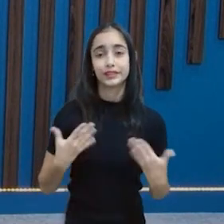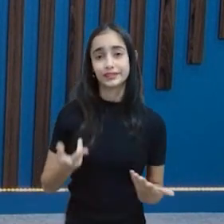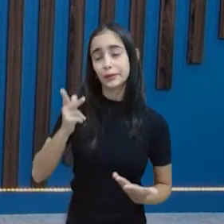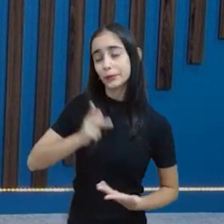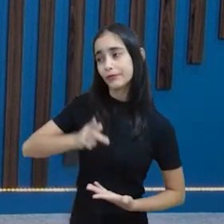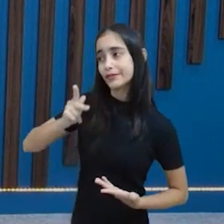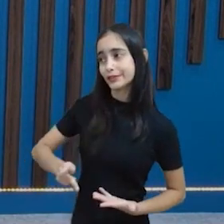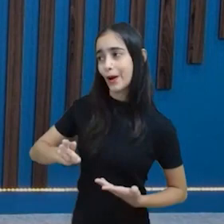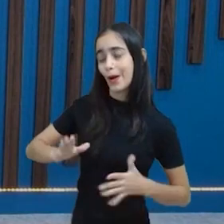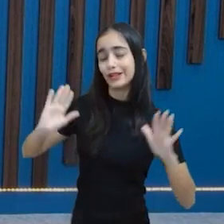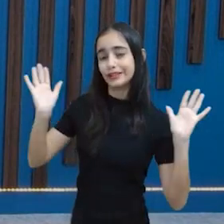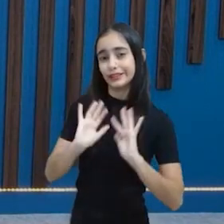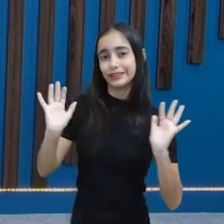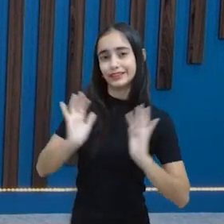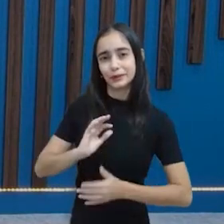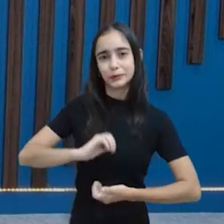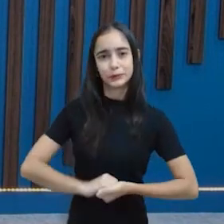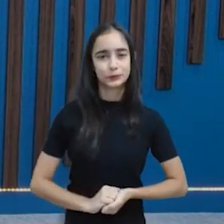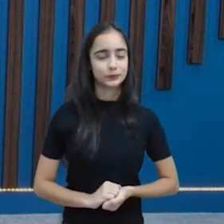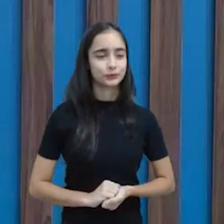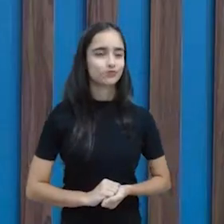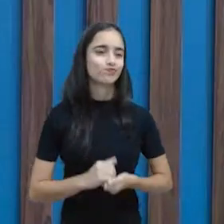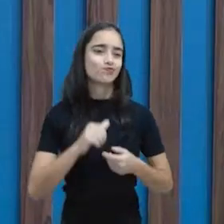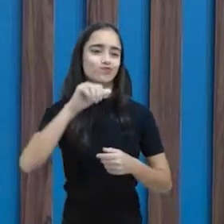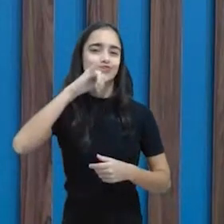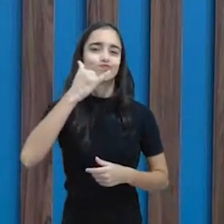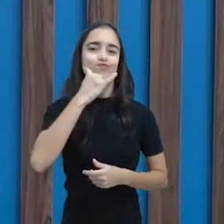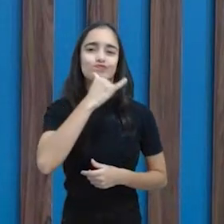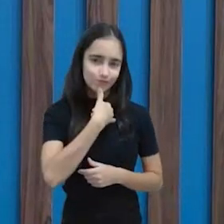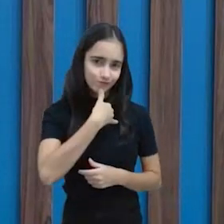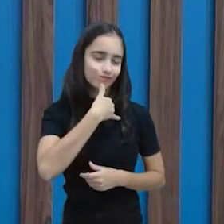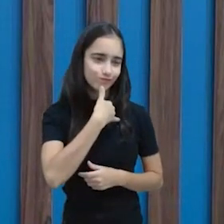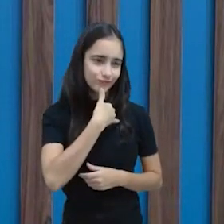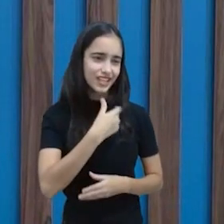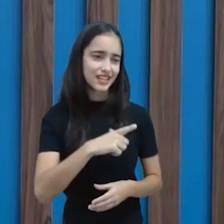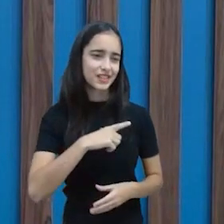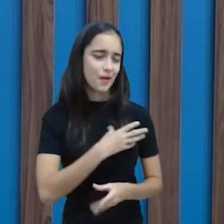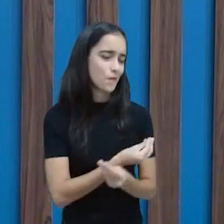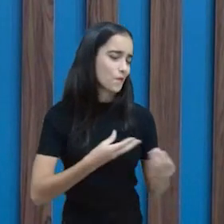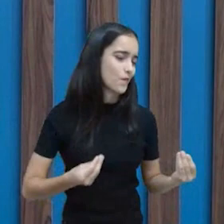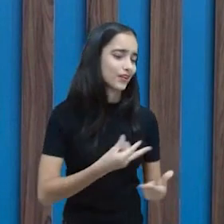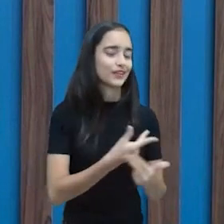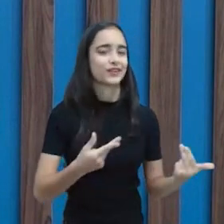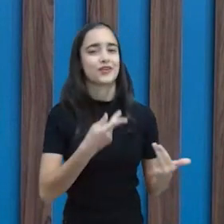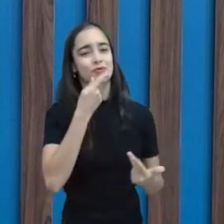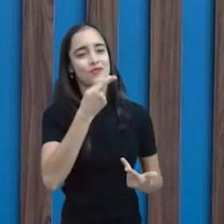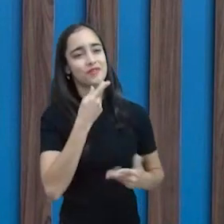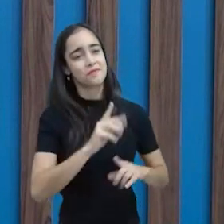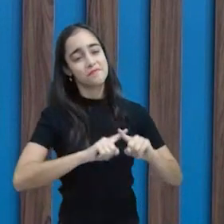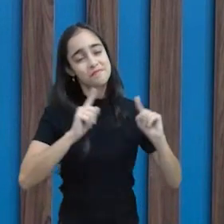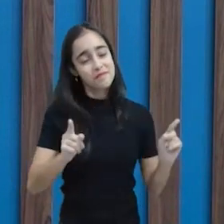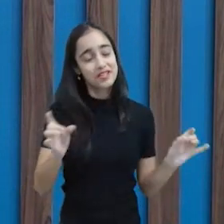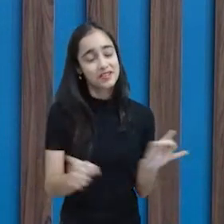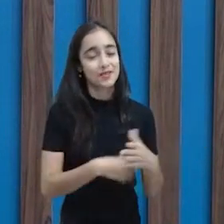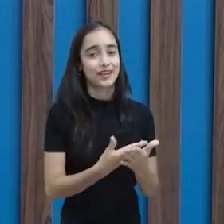professora Carol, vamos nos despedir aqui. Poxa, tinha tanta coisa ainda para falar, né, professora Tinha. Vanessa? Mas é isso, gente.